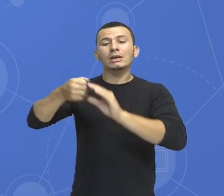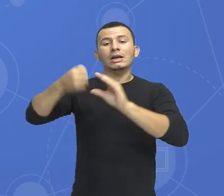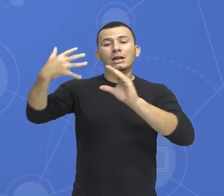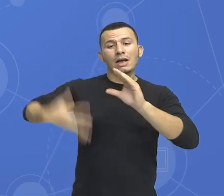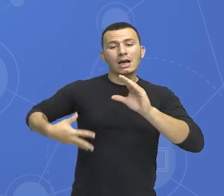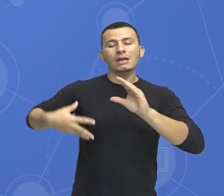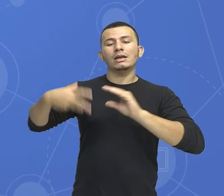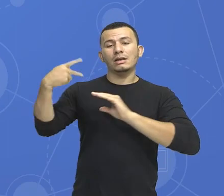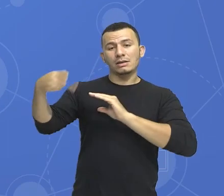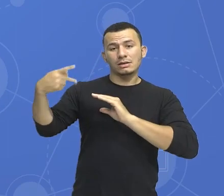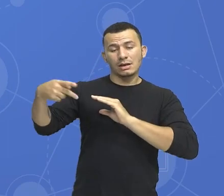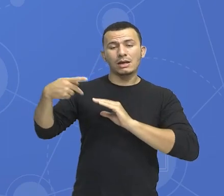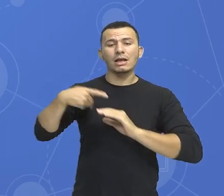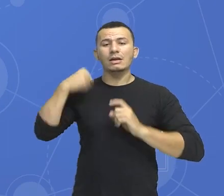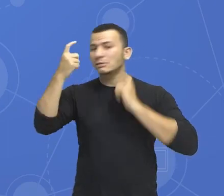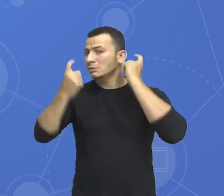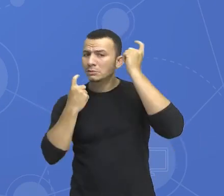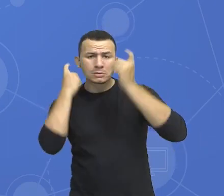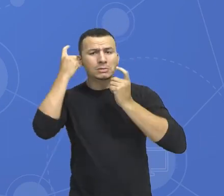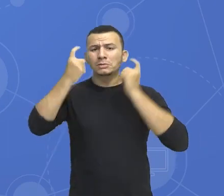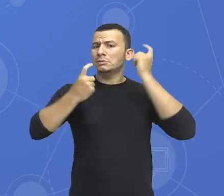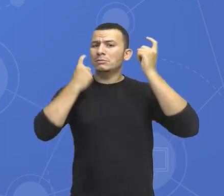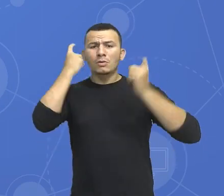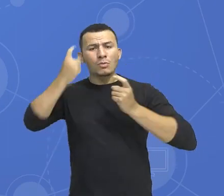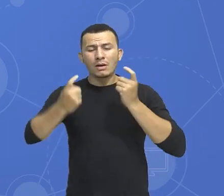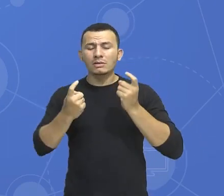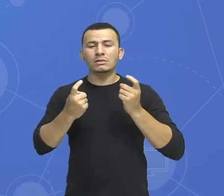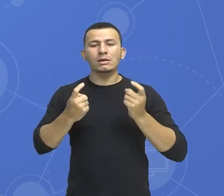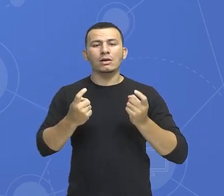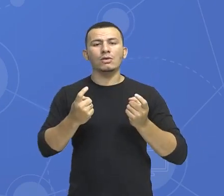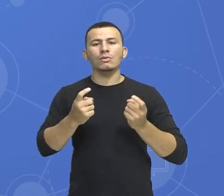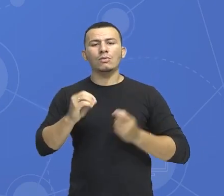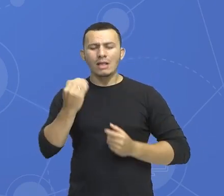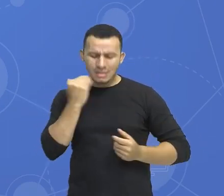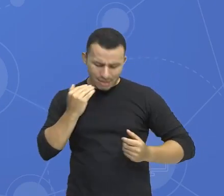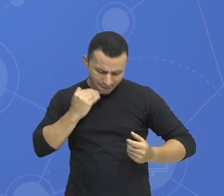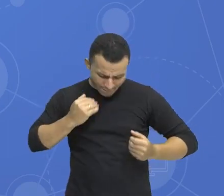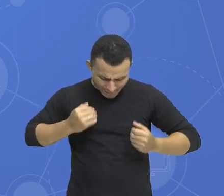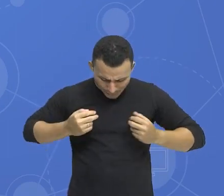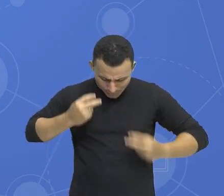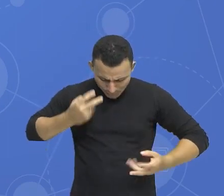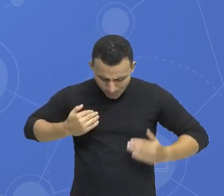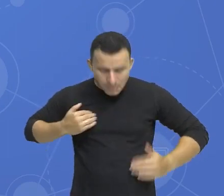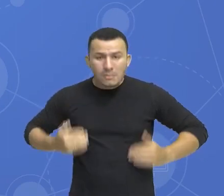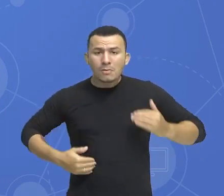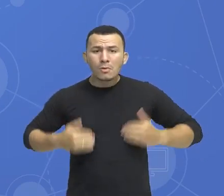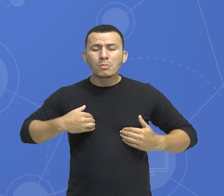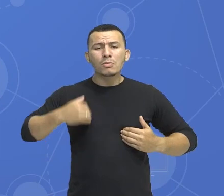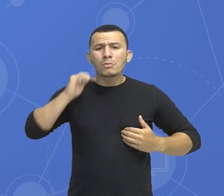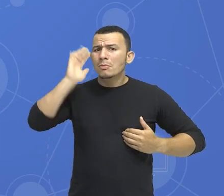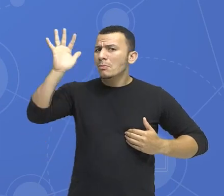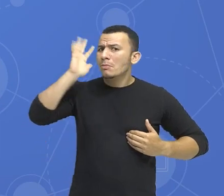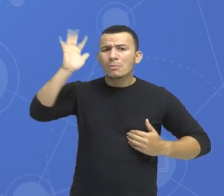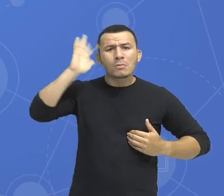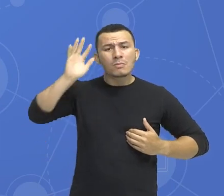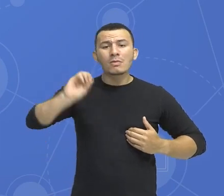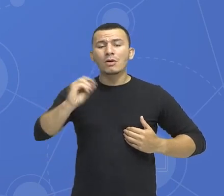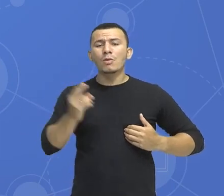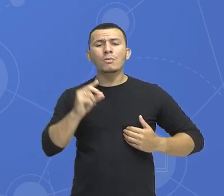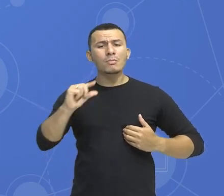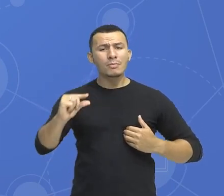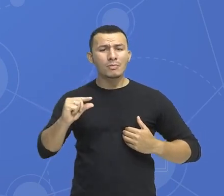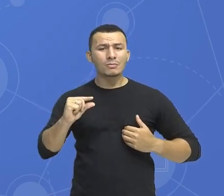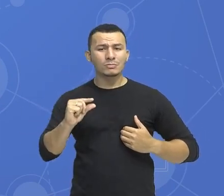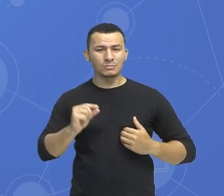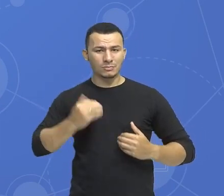indivíduo com uma intensa preocupação quanto a um defeito imaginário ou mínimo. Muito bem,